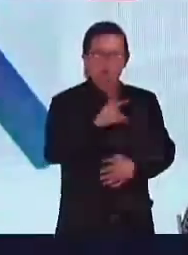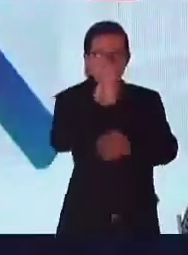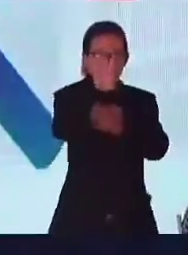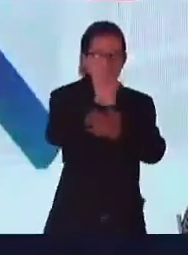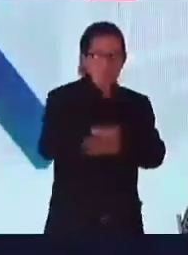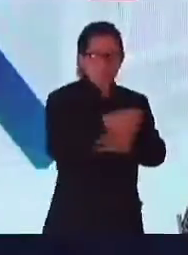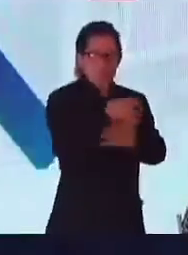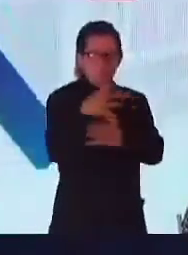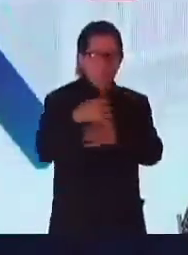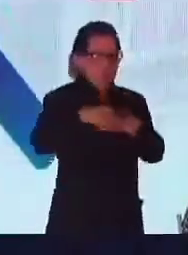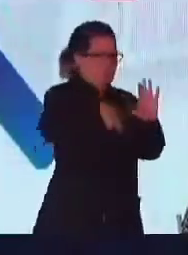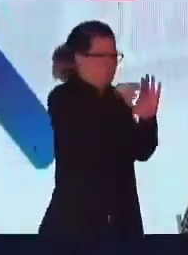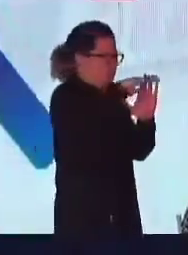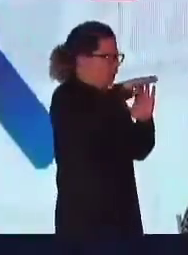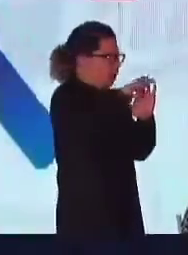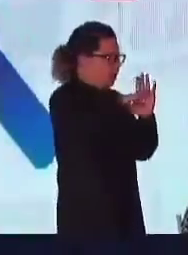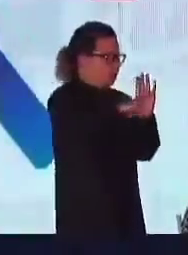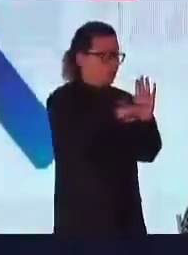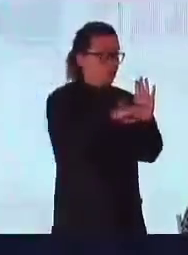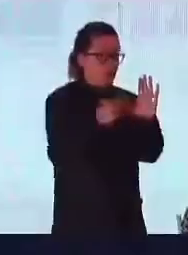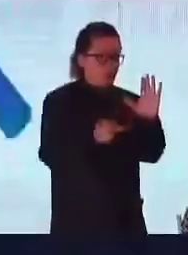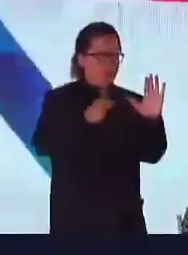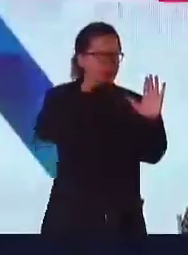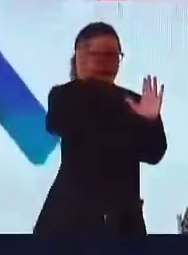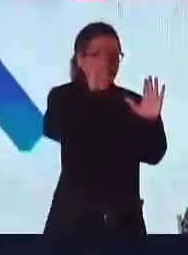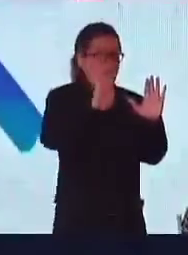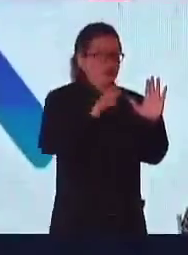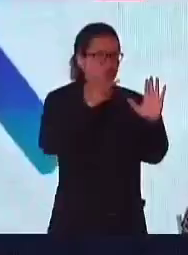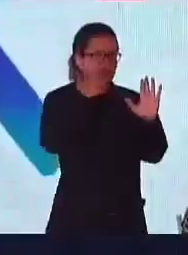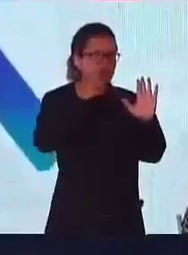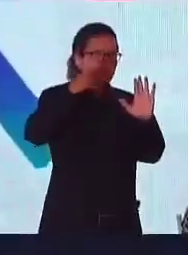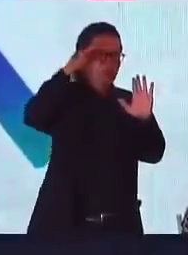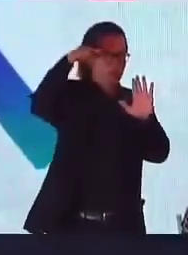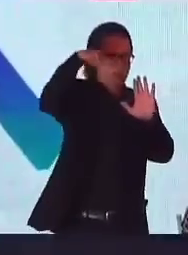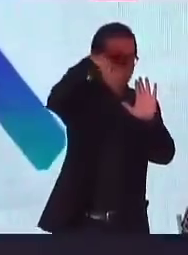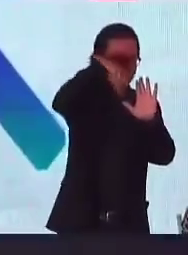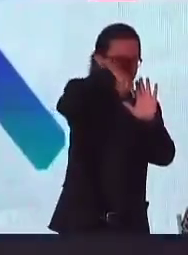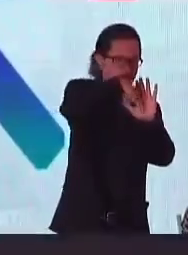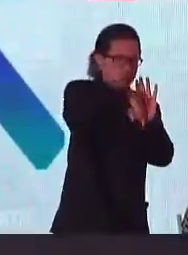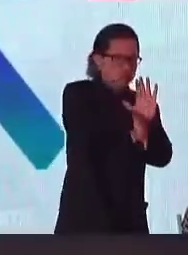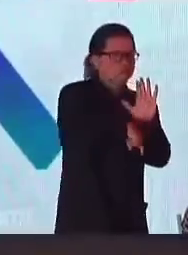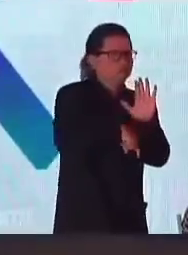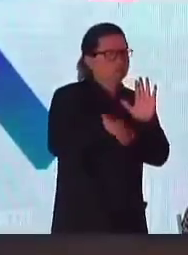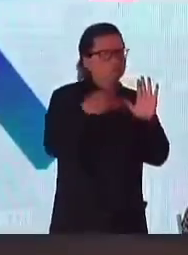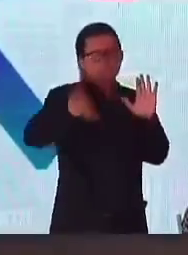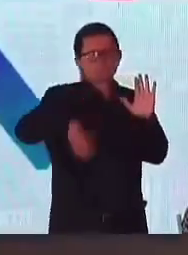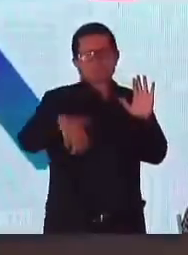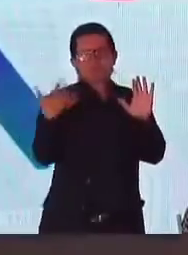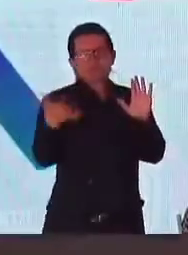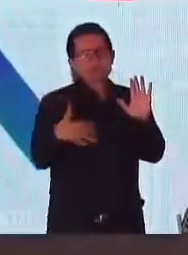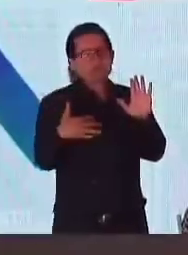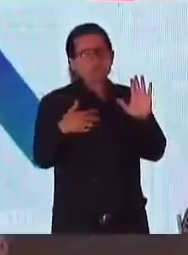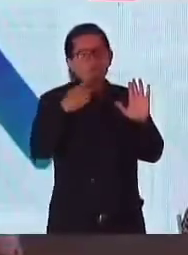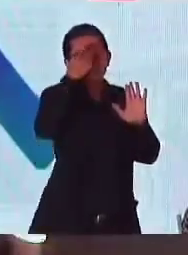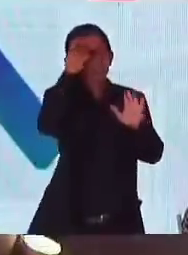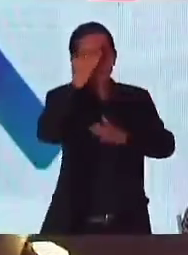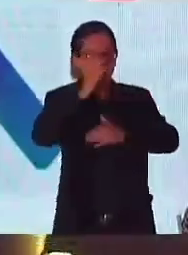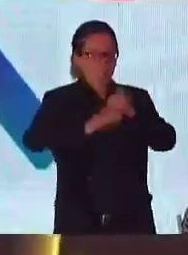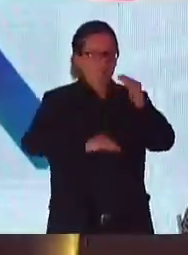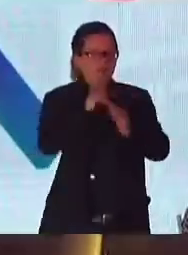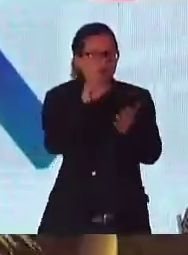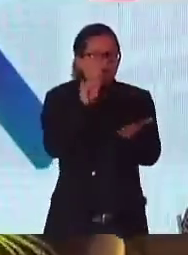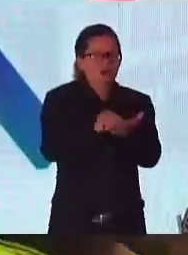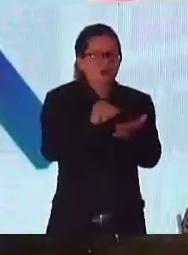como nós estamos caindo e despencando na retenção de talentos. Retenção de talentos porque não tem